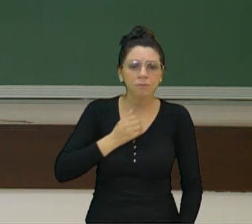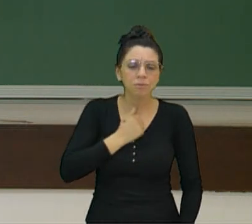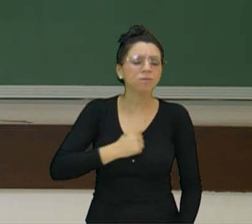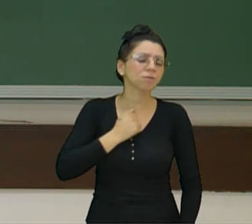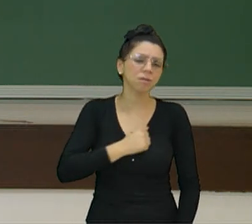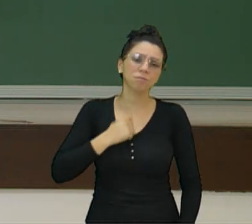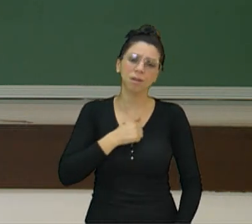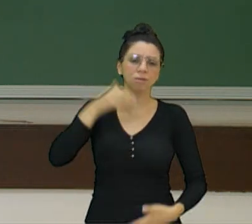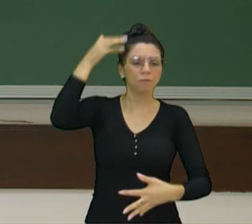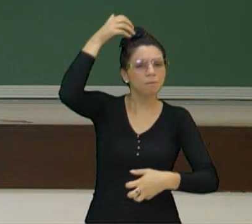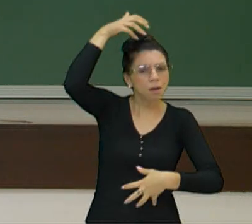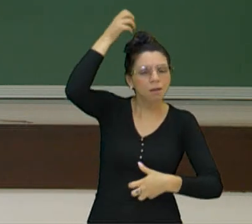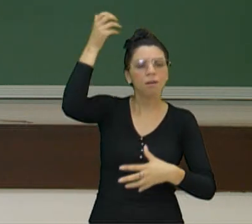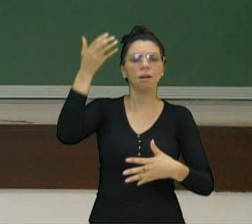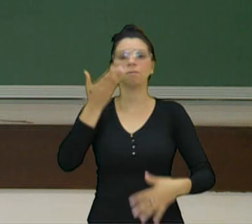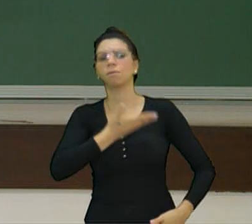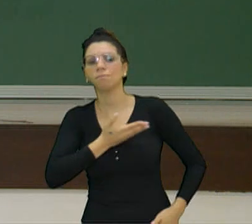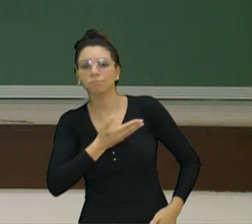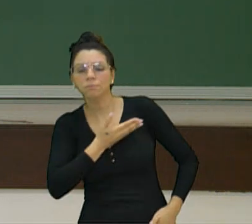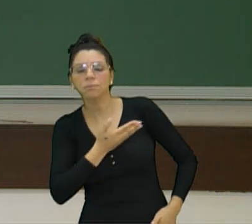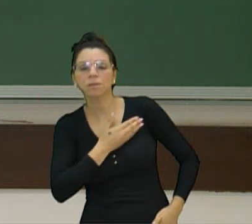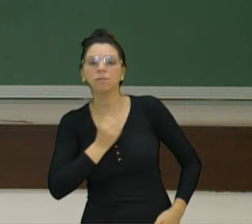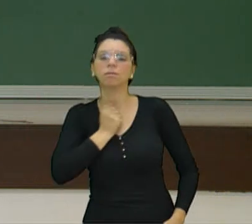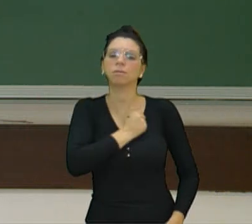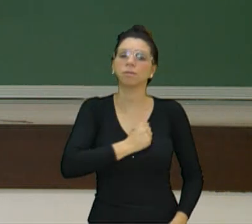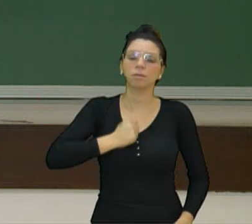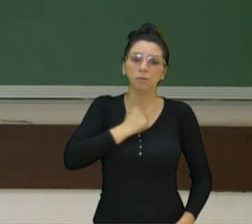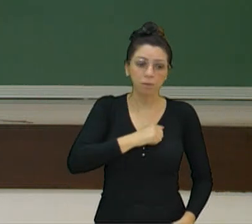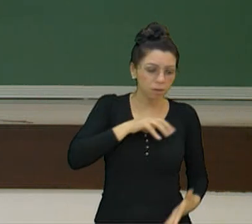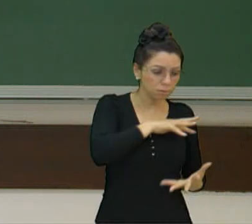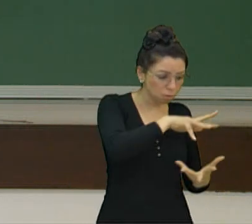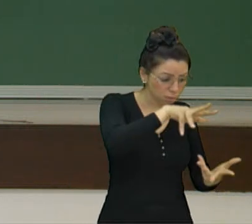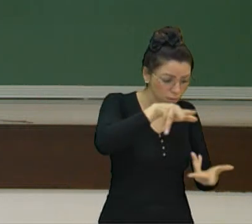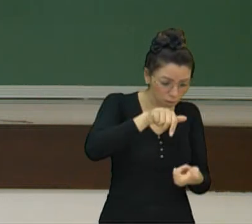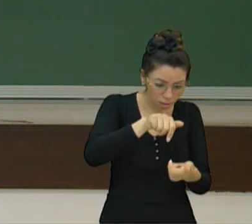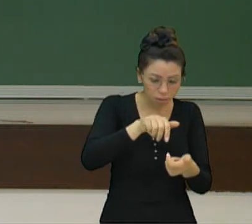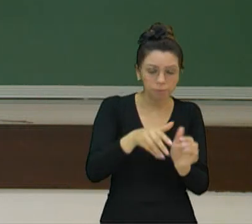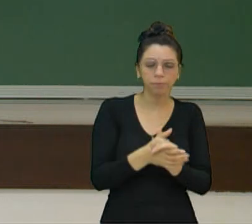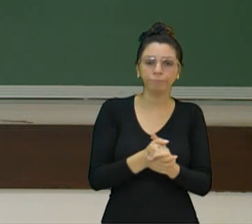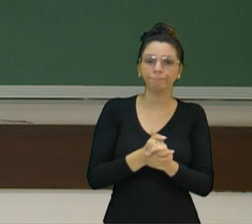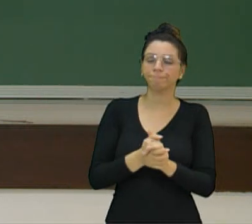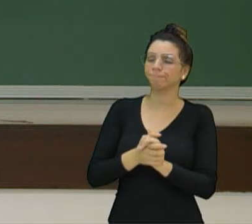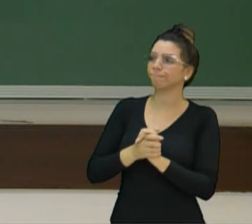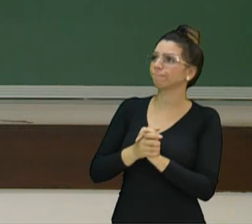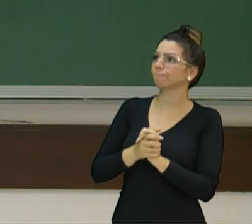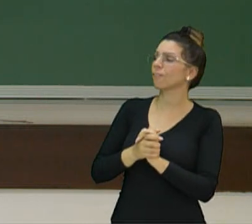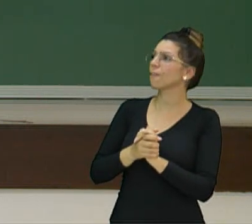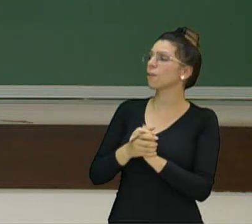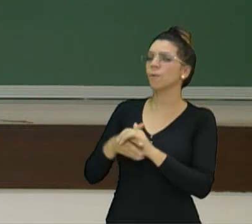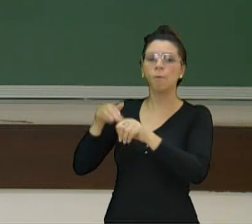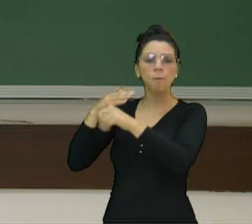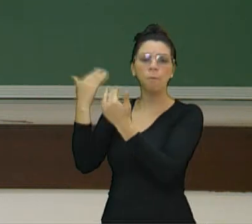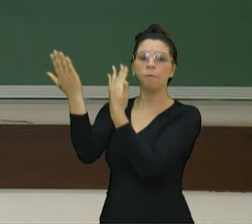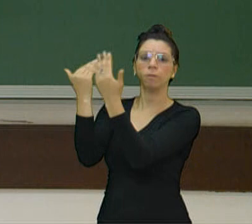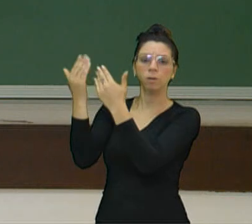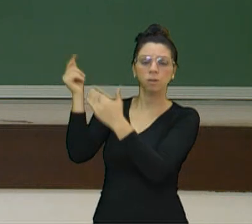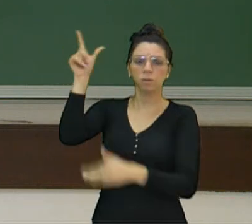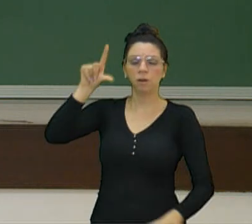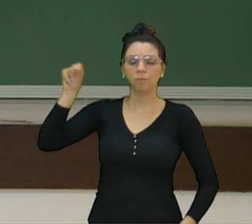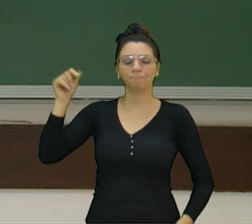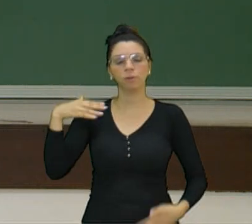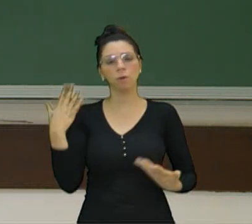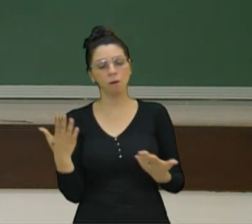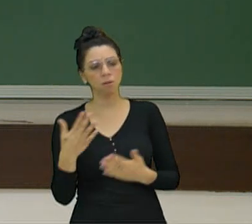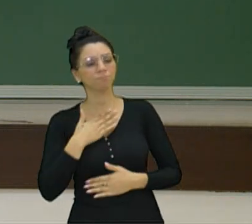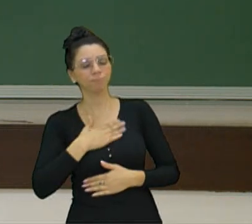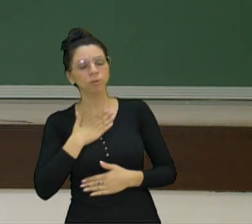com quem ele convivia, com saudade da terra. E falou para a Lua: olha, Lua, eu gostei daqui,